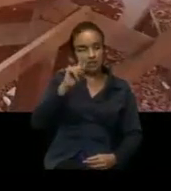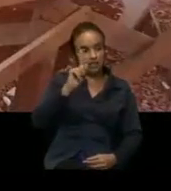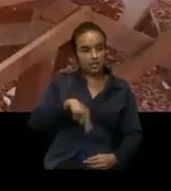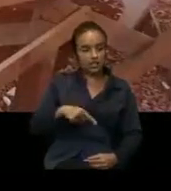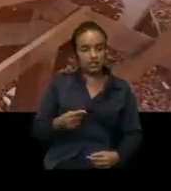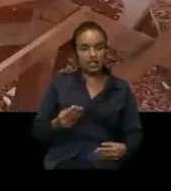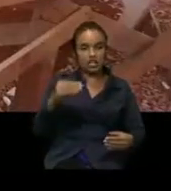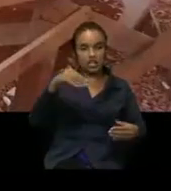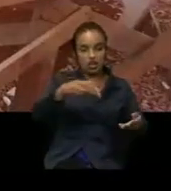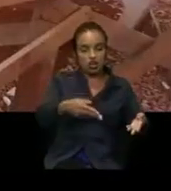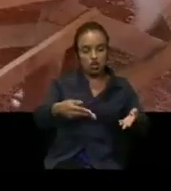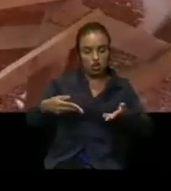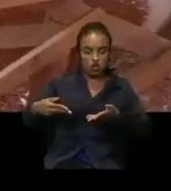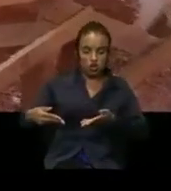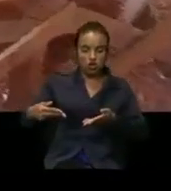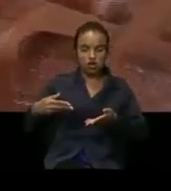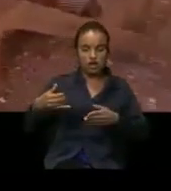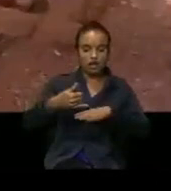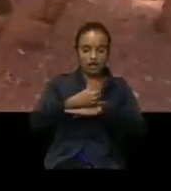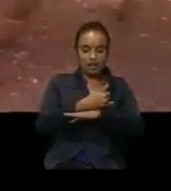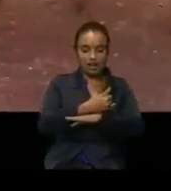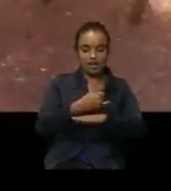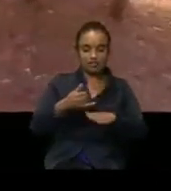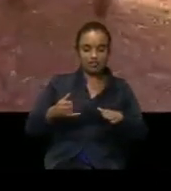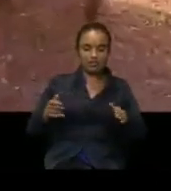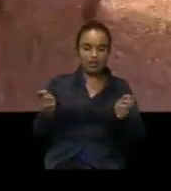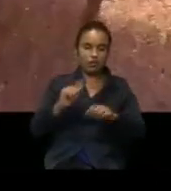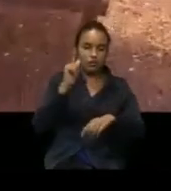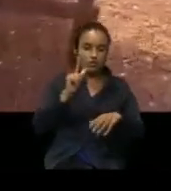do aço. Então, dá o play.